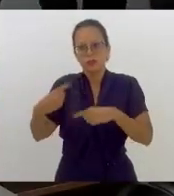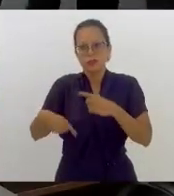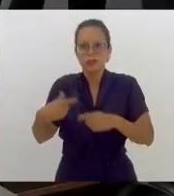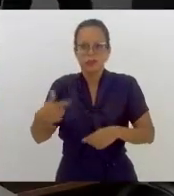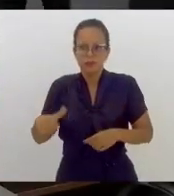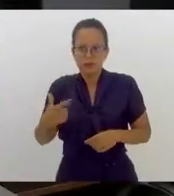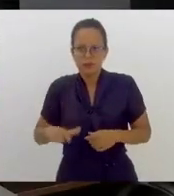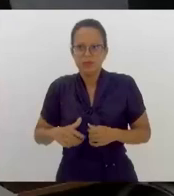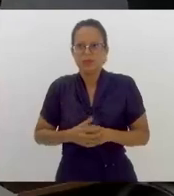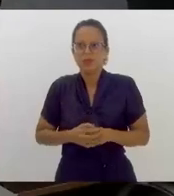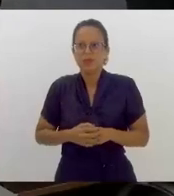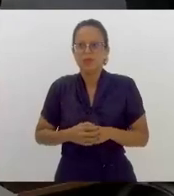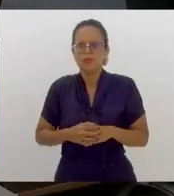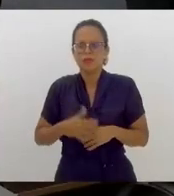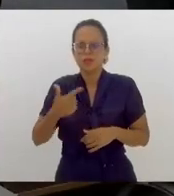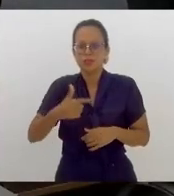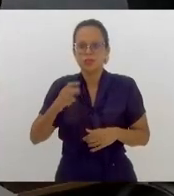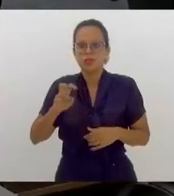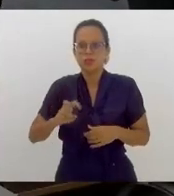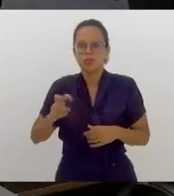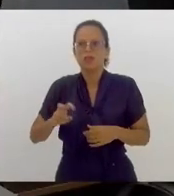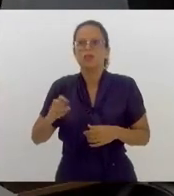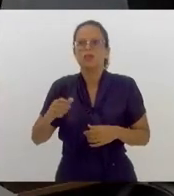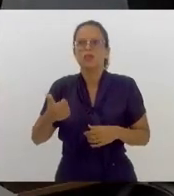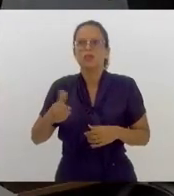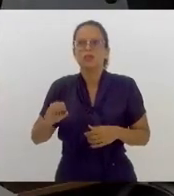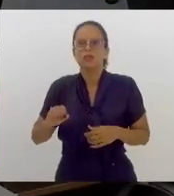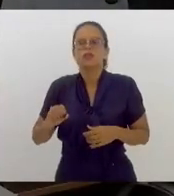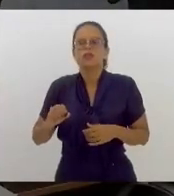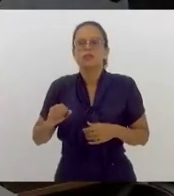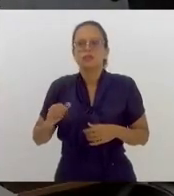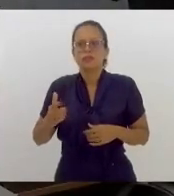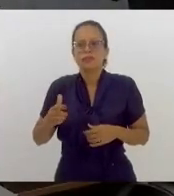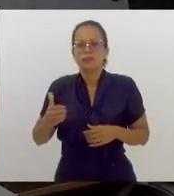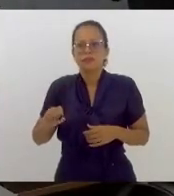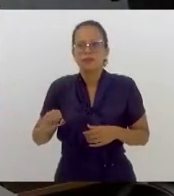segundo, quinto, sétimo, oitavo, nono, décimo segundo, décimo quinto,